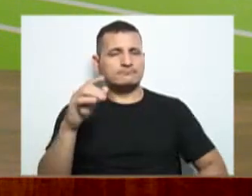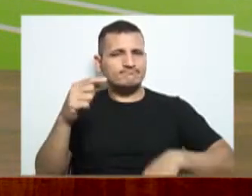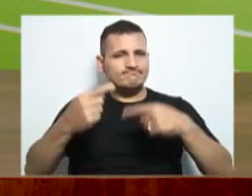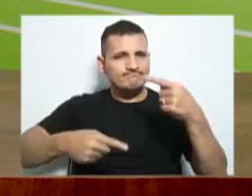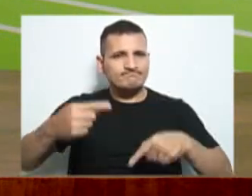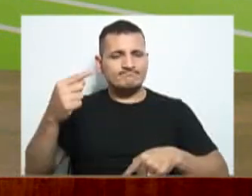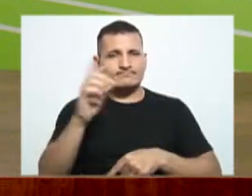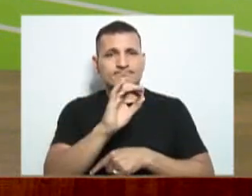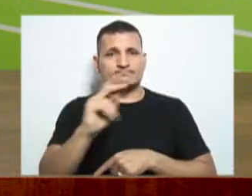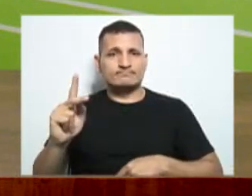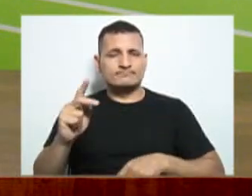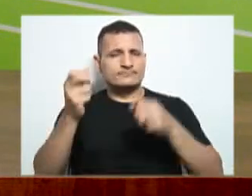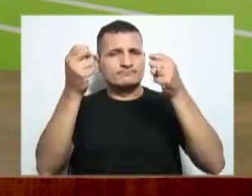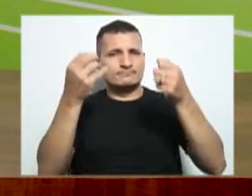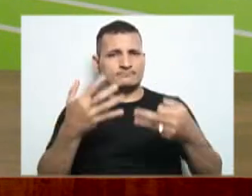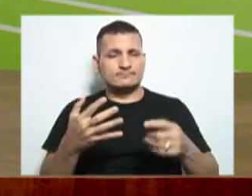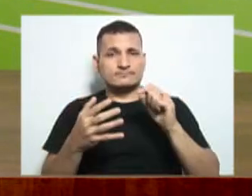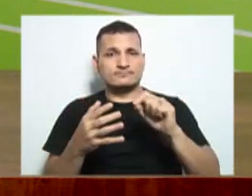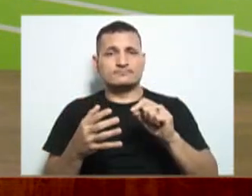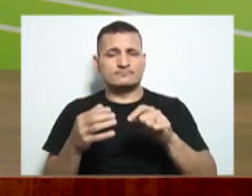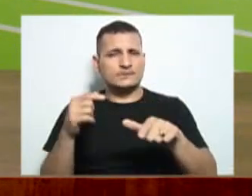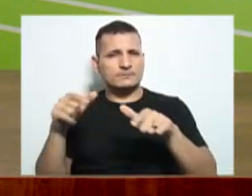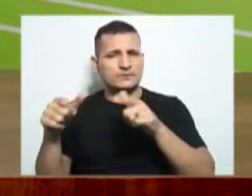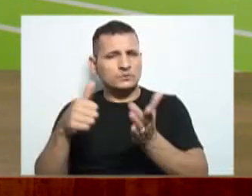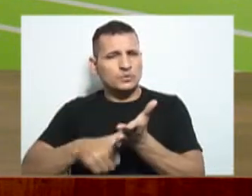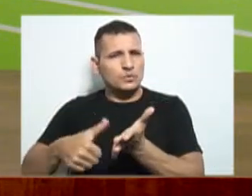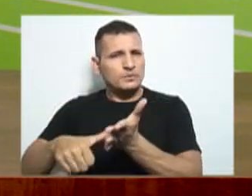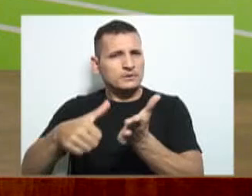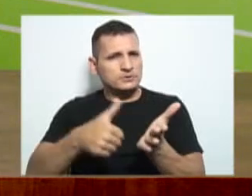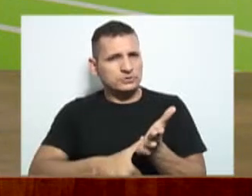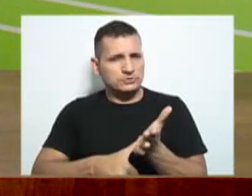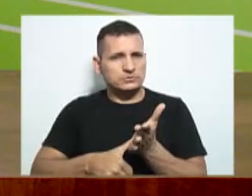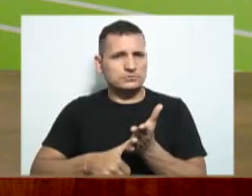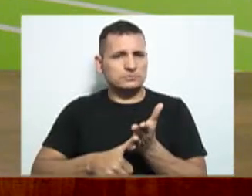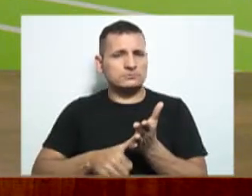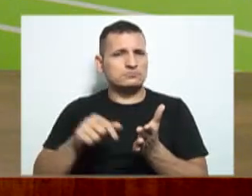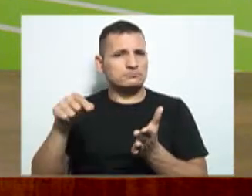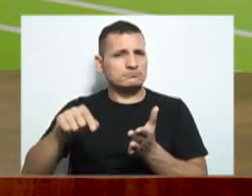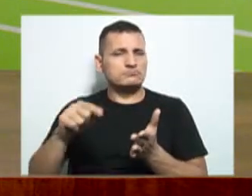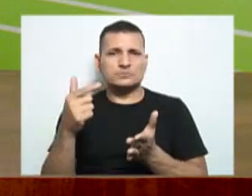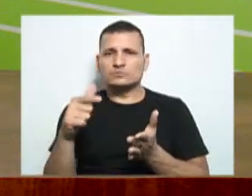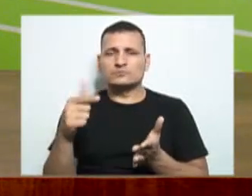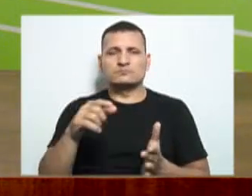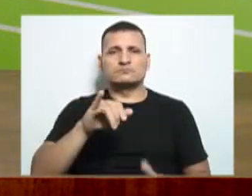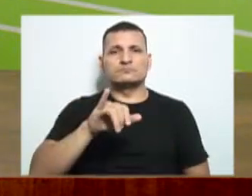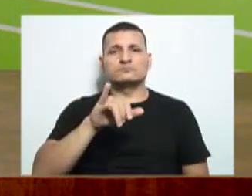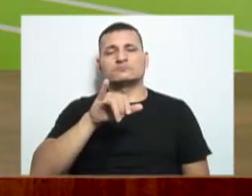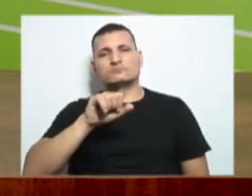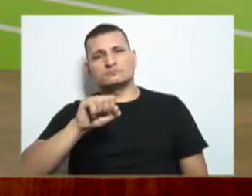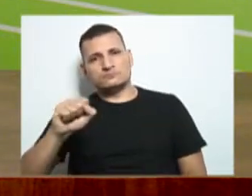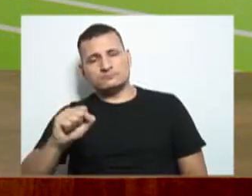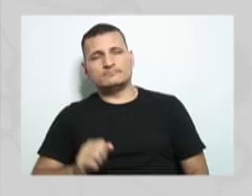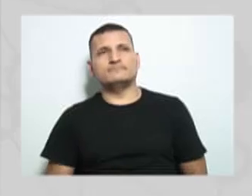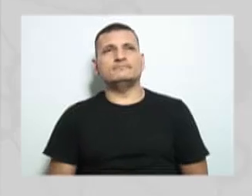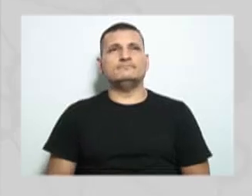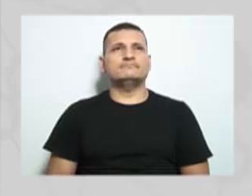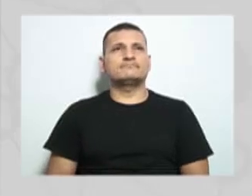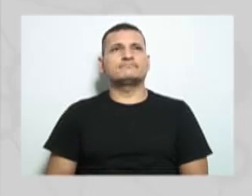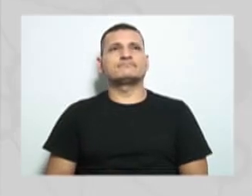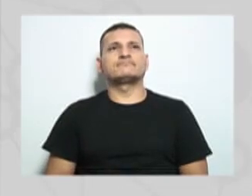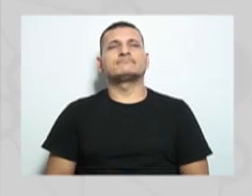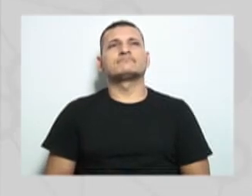Cooperativas diz que os atos cooperativos não incidem ISS. Correto, professora